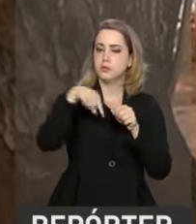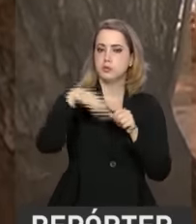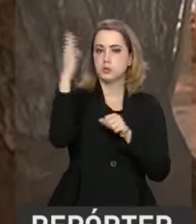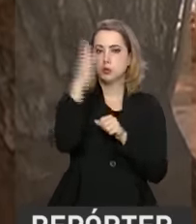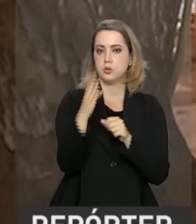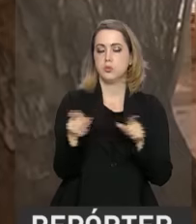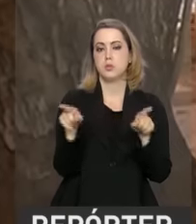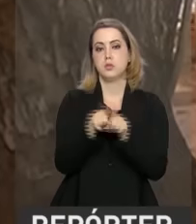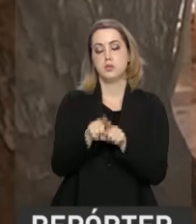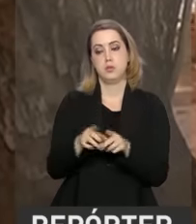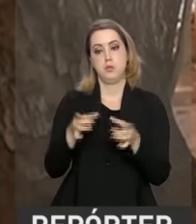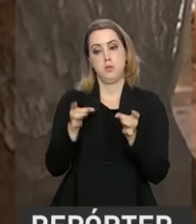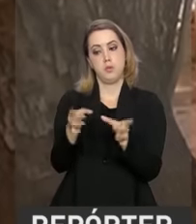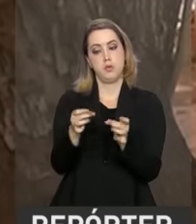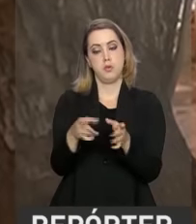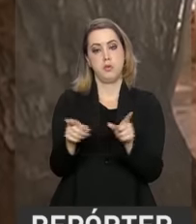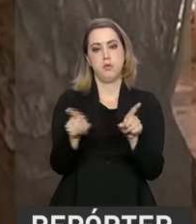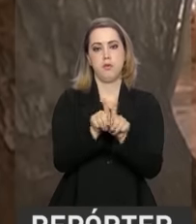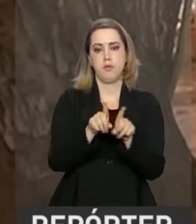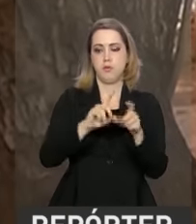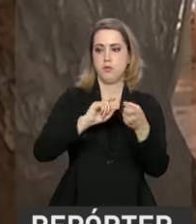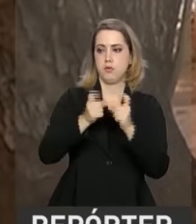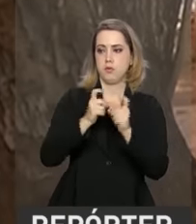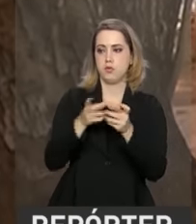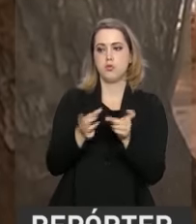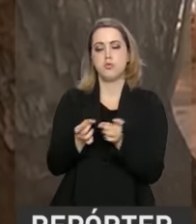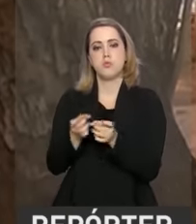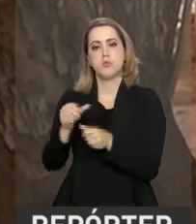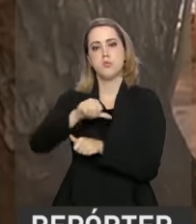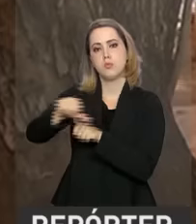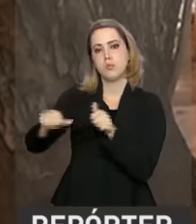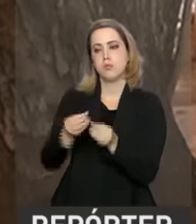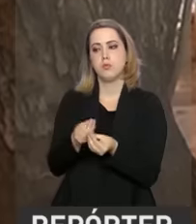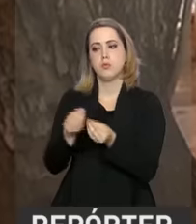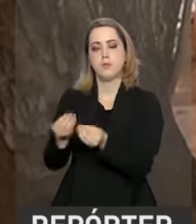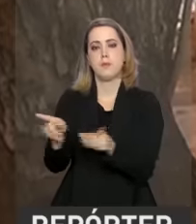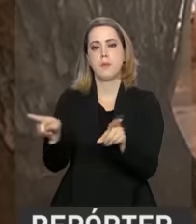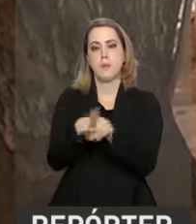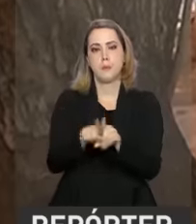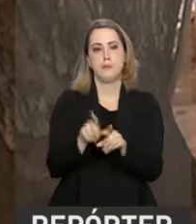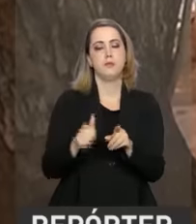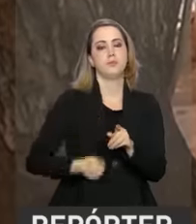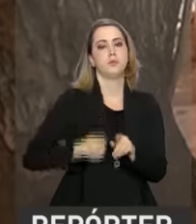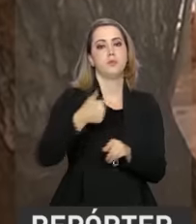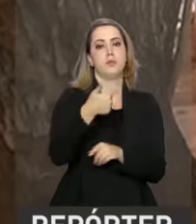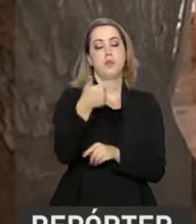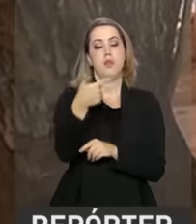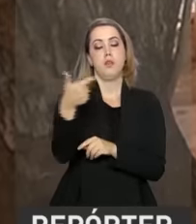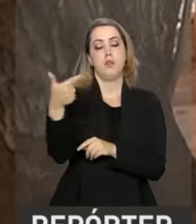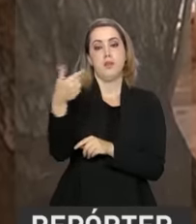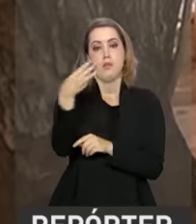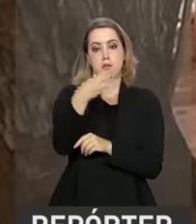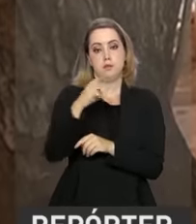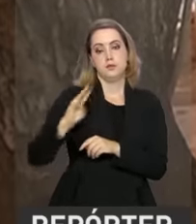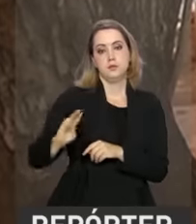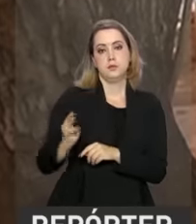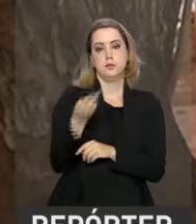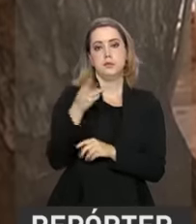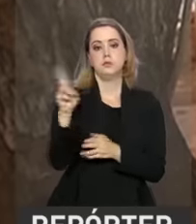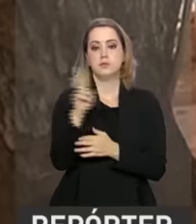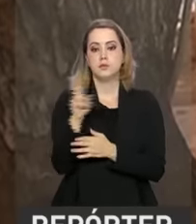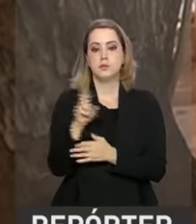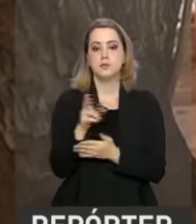e outorgas também devem ajudar a fechar a conta. A previsão do governo é arrecadar 23 bilhões de reais